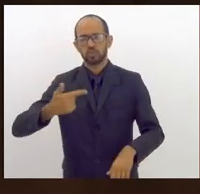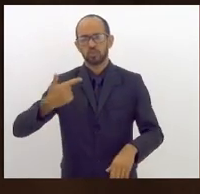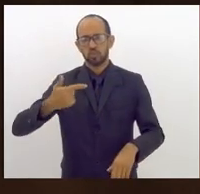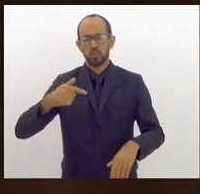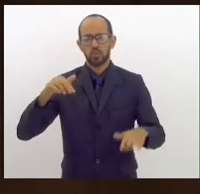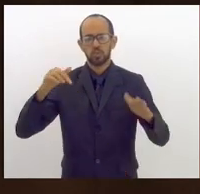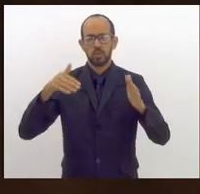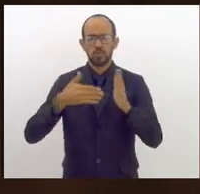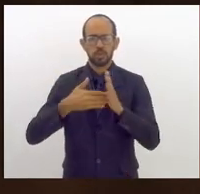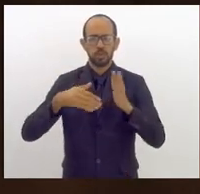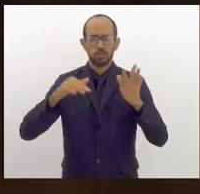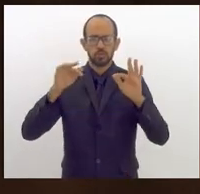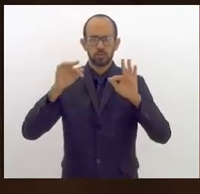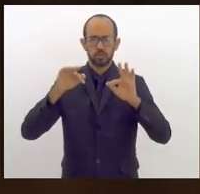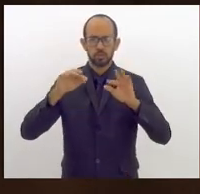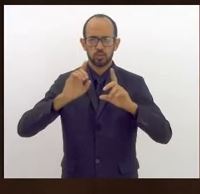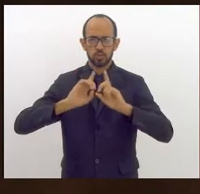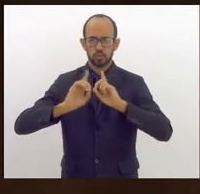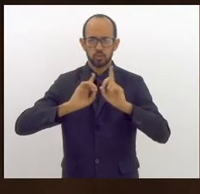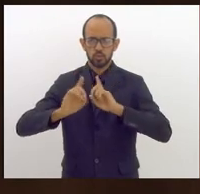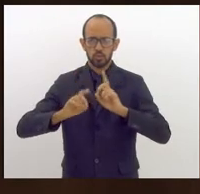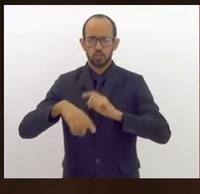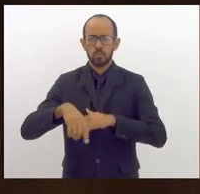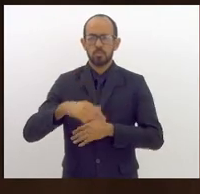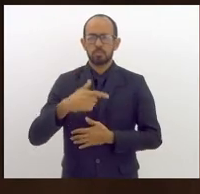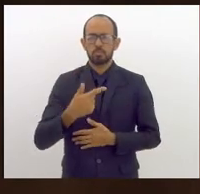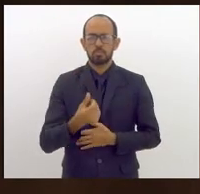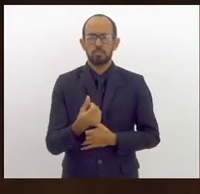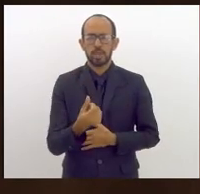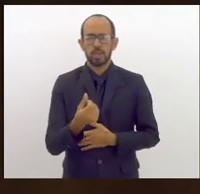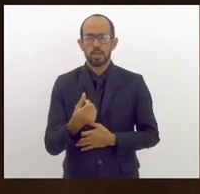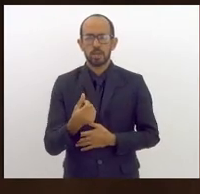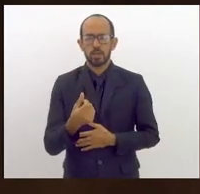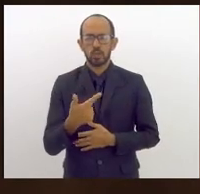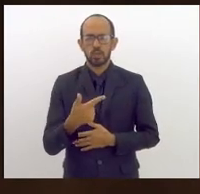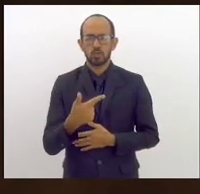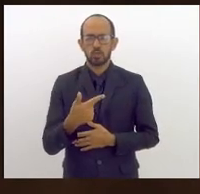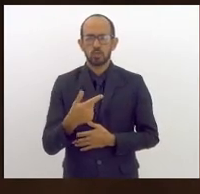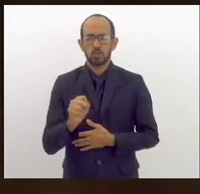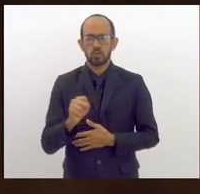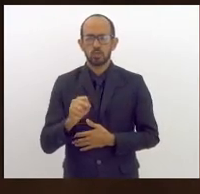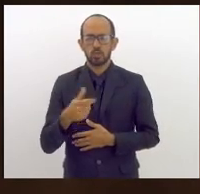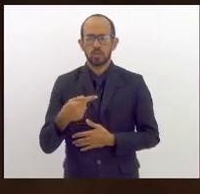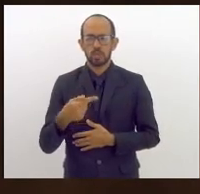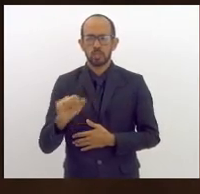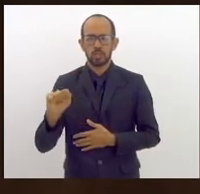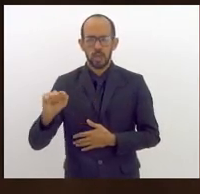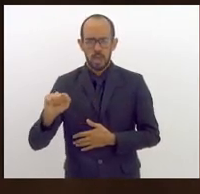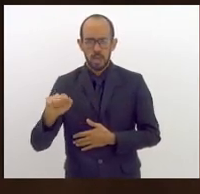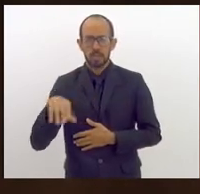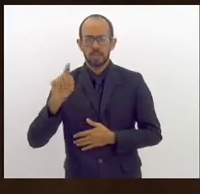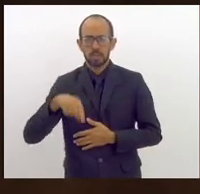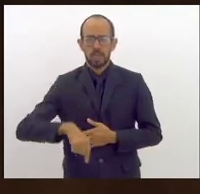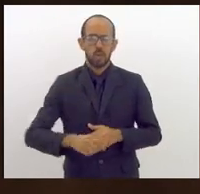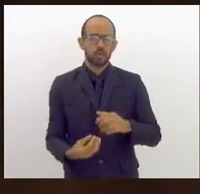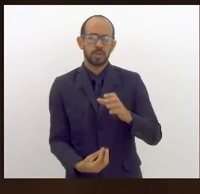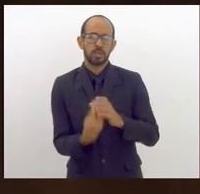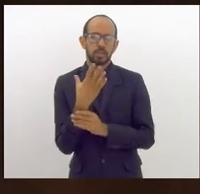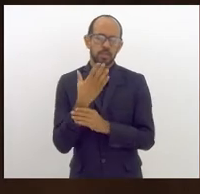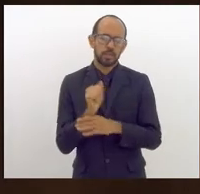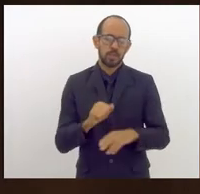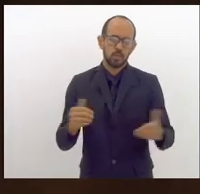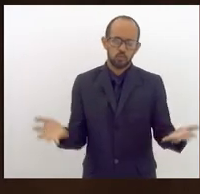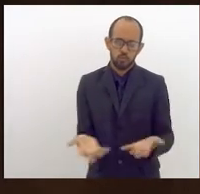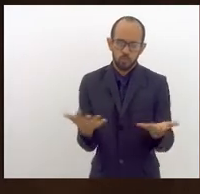discussão do projeto 6287a de 2022 que é o projeto que cria uma política pública de